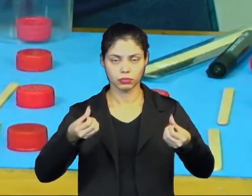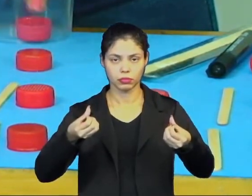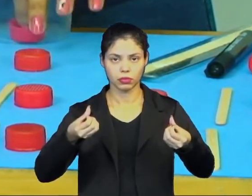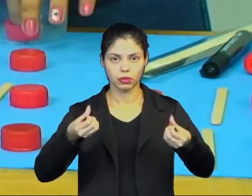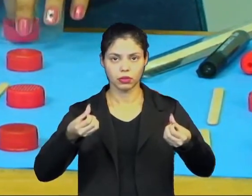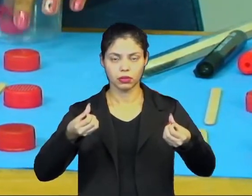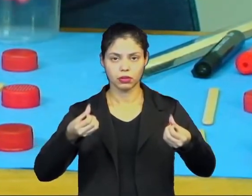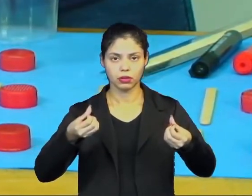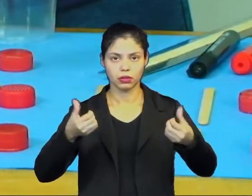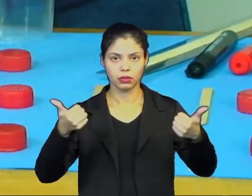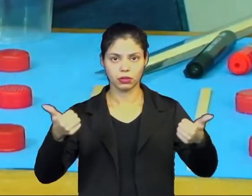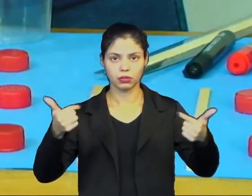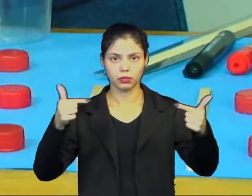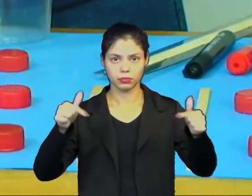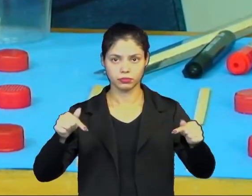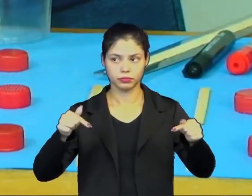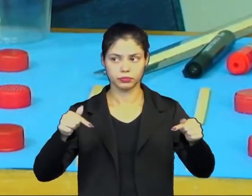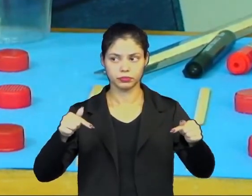16,